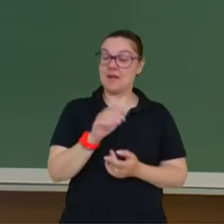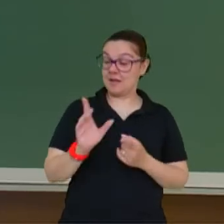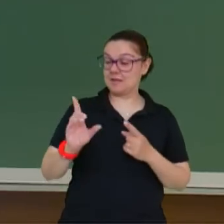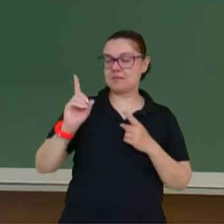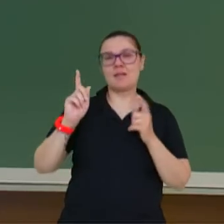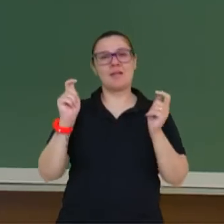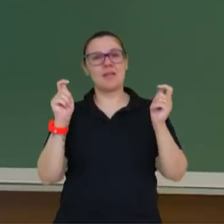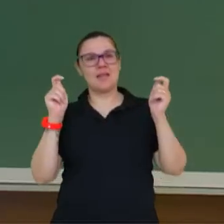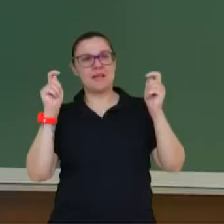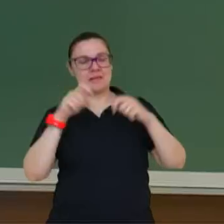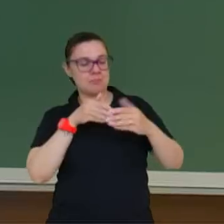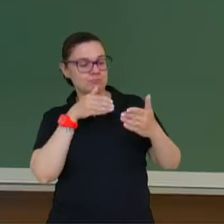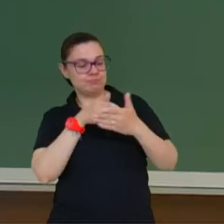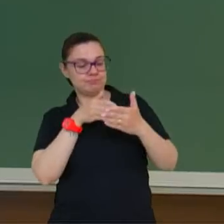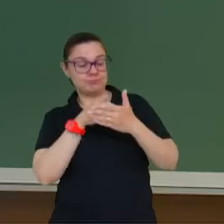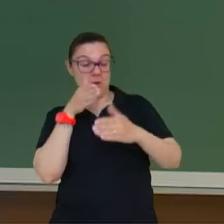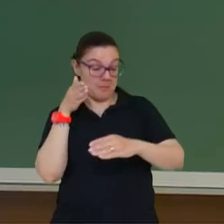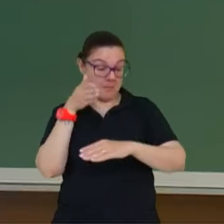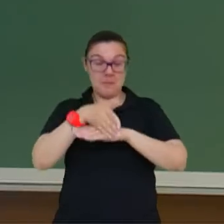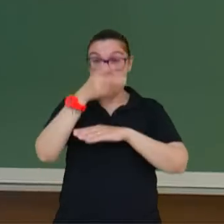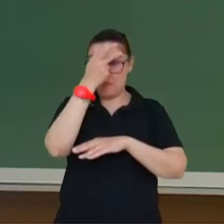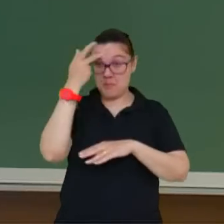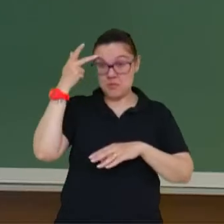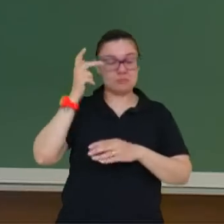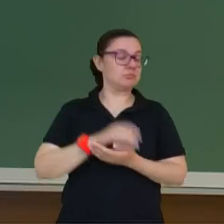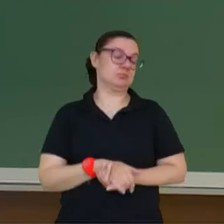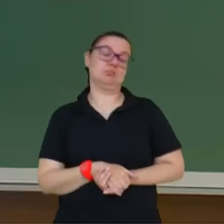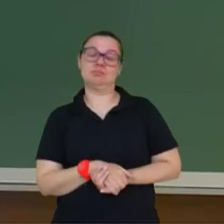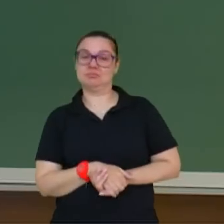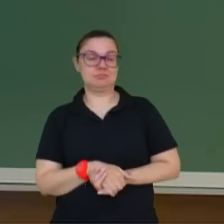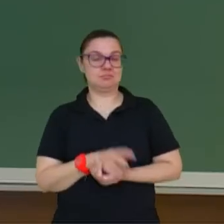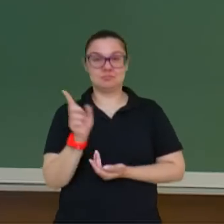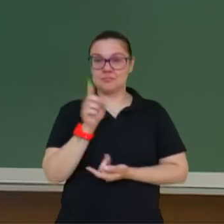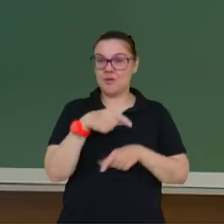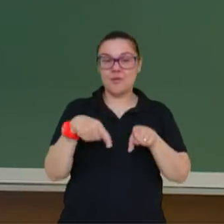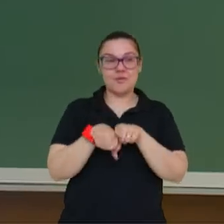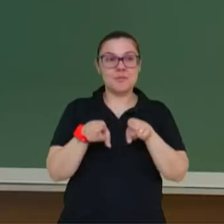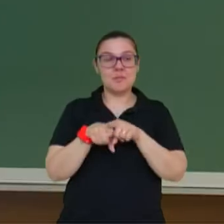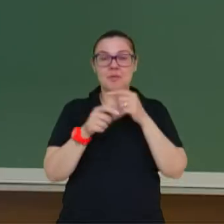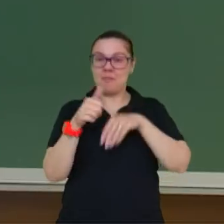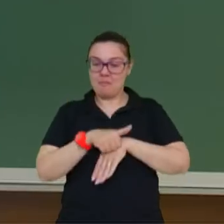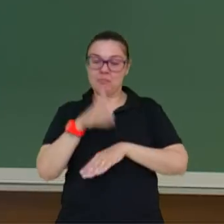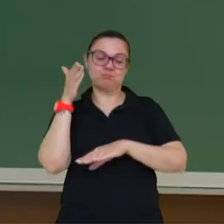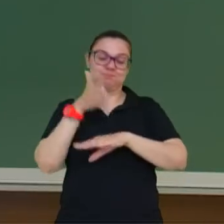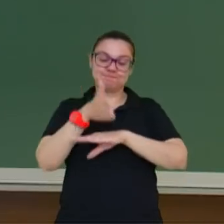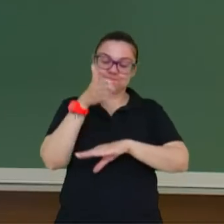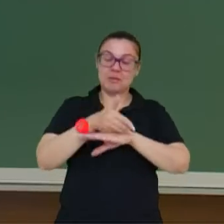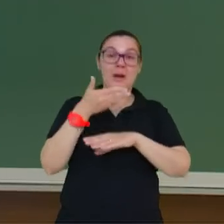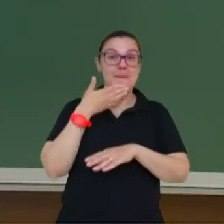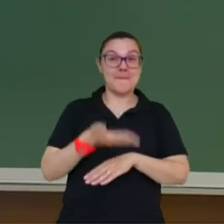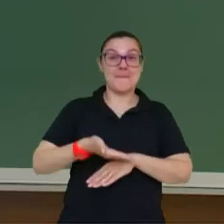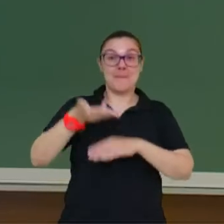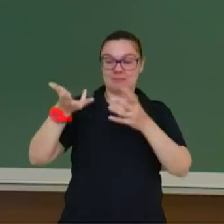Letra D, permite limitar o número de acessos? De forma alguma, porque quanto maior o número de acessos, melhor, não